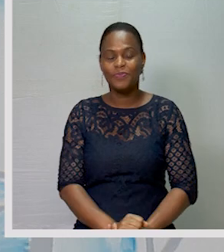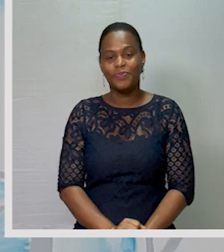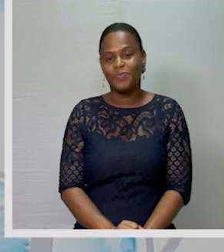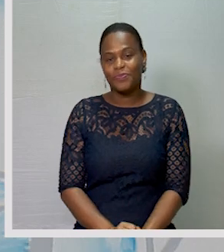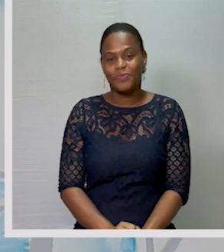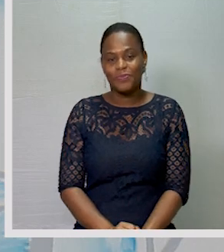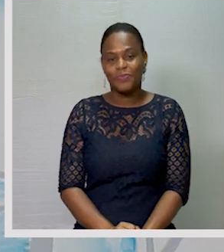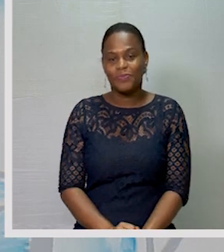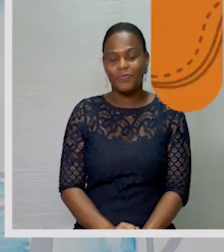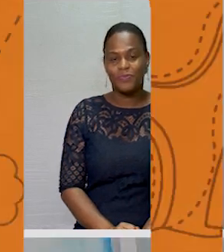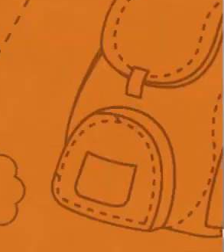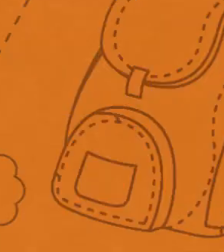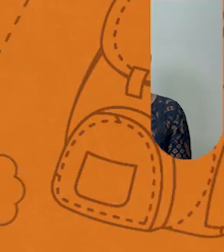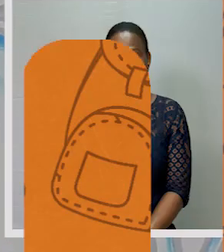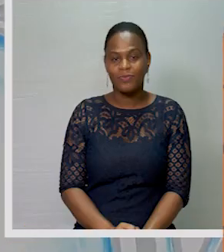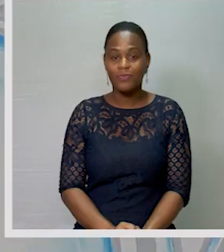prosseguir.